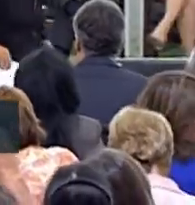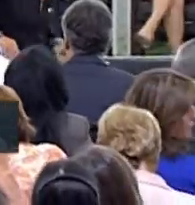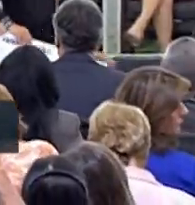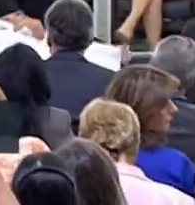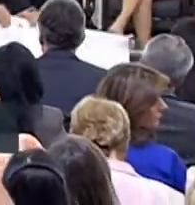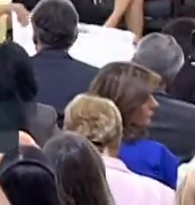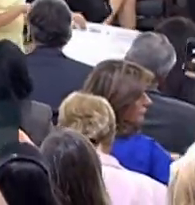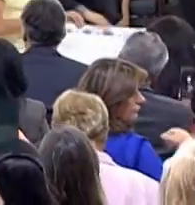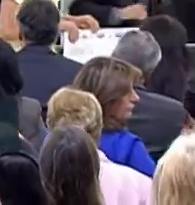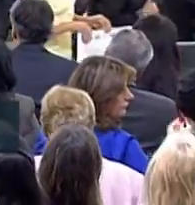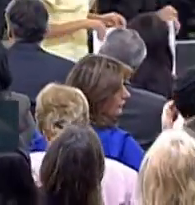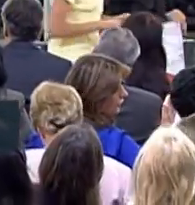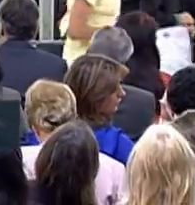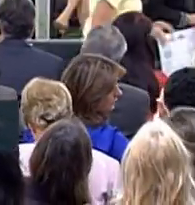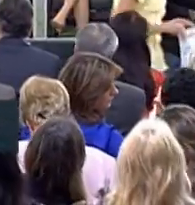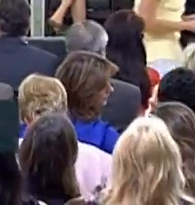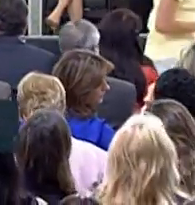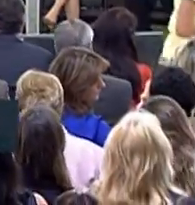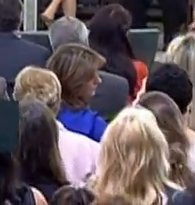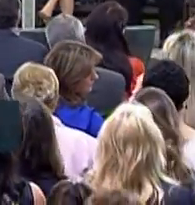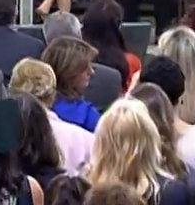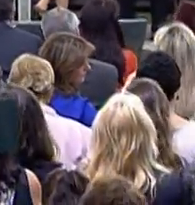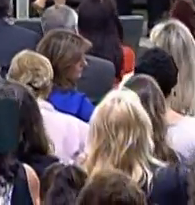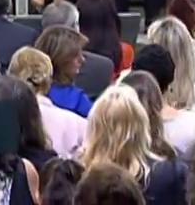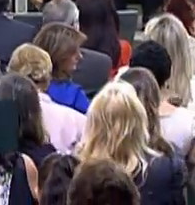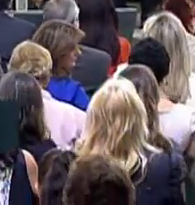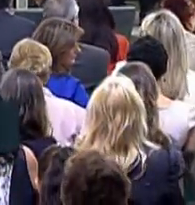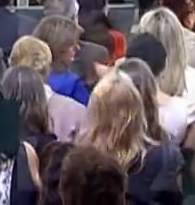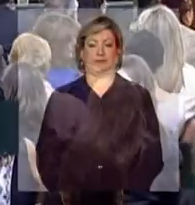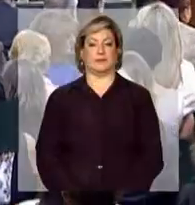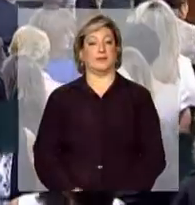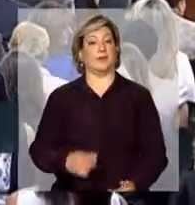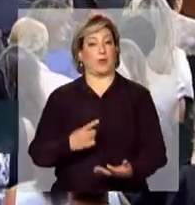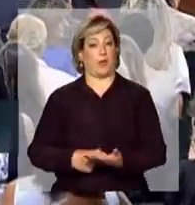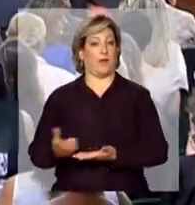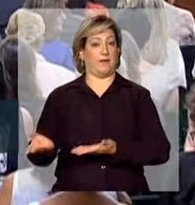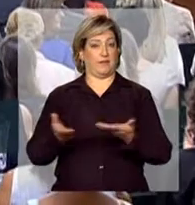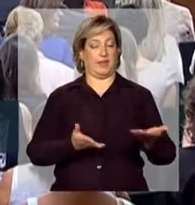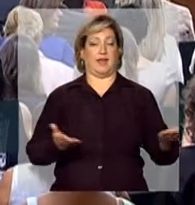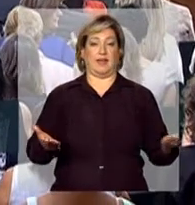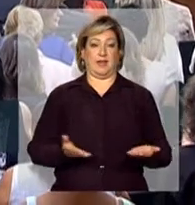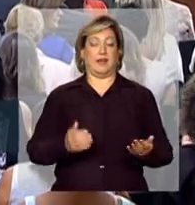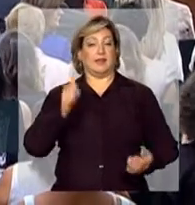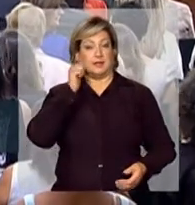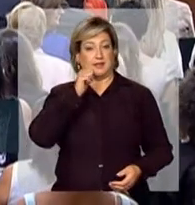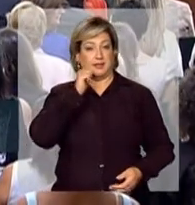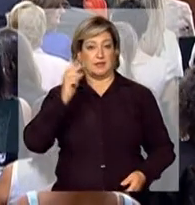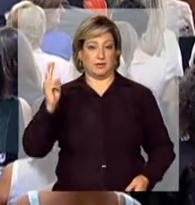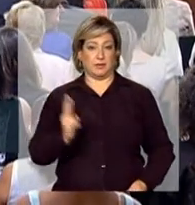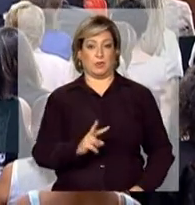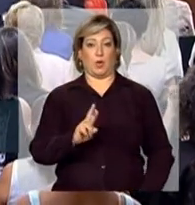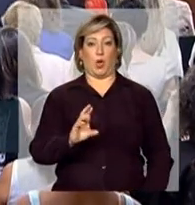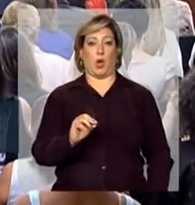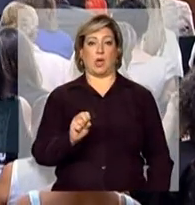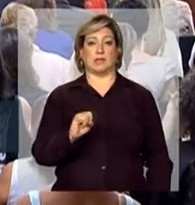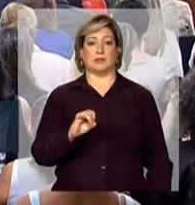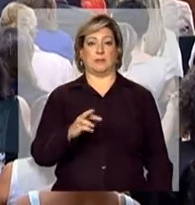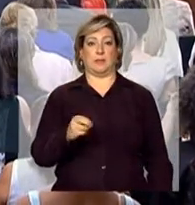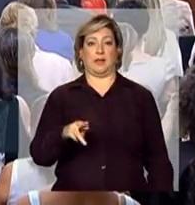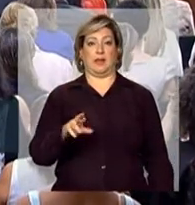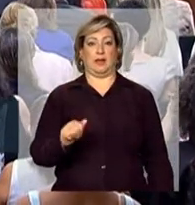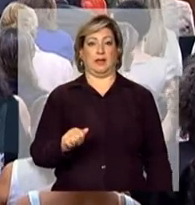E aí e convidamos a seguir a senhoras Rosimeire Nunes